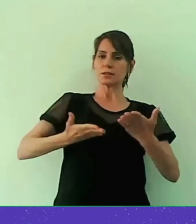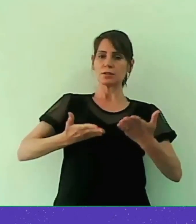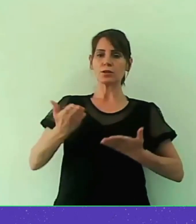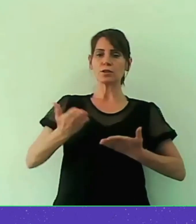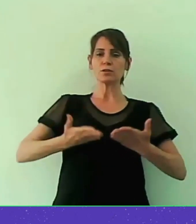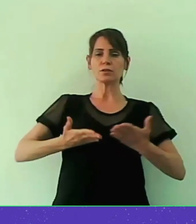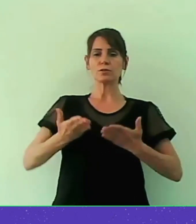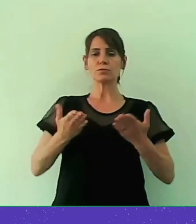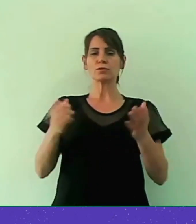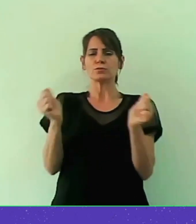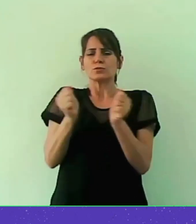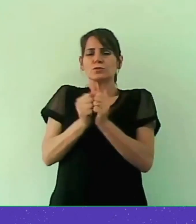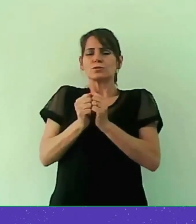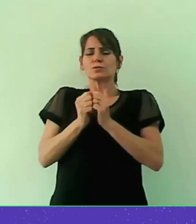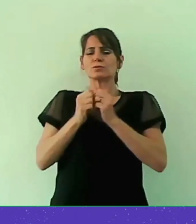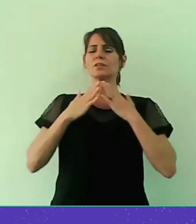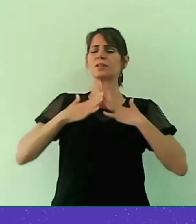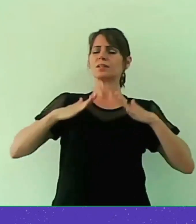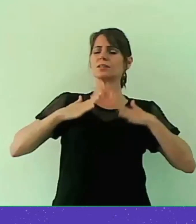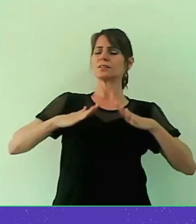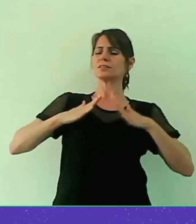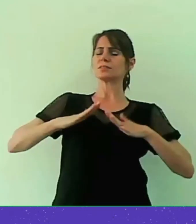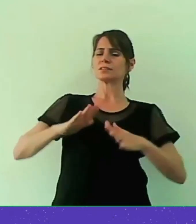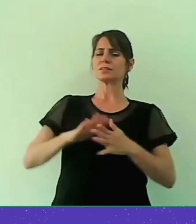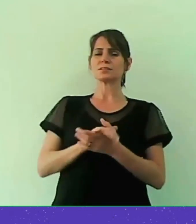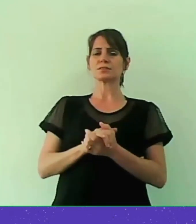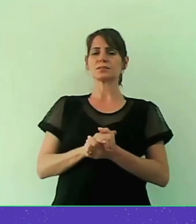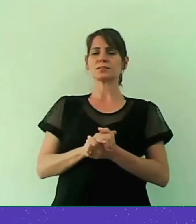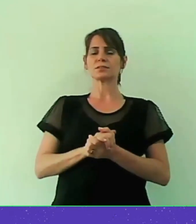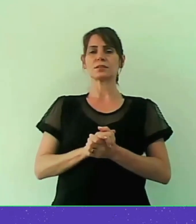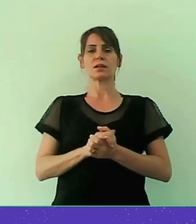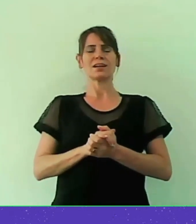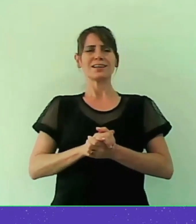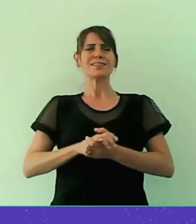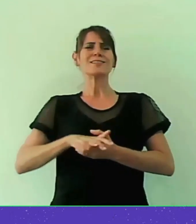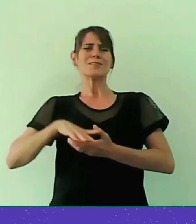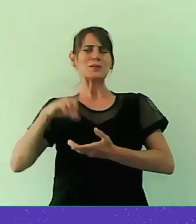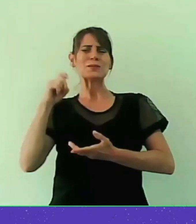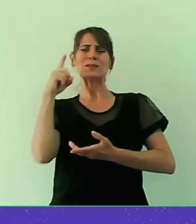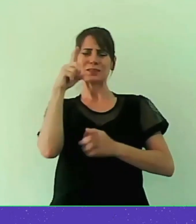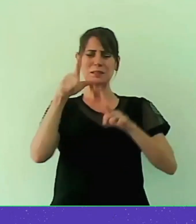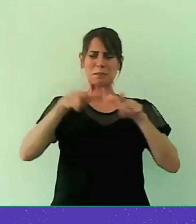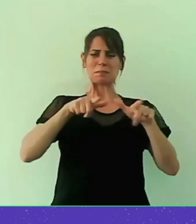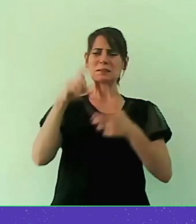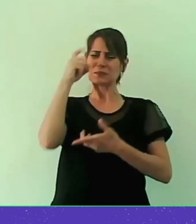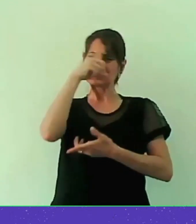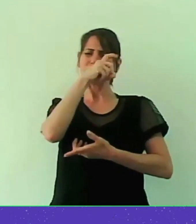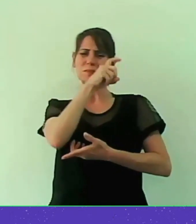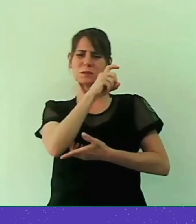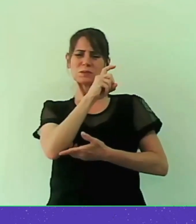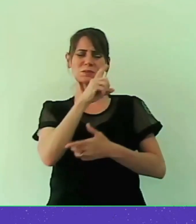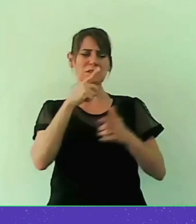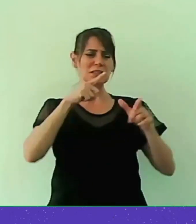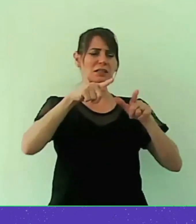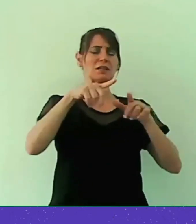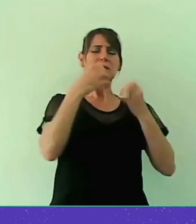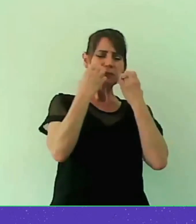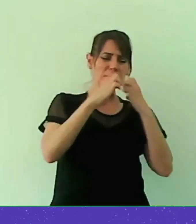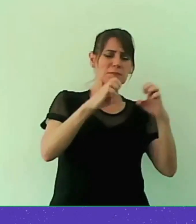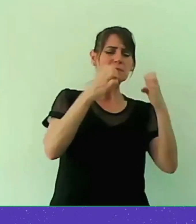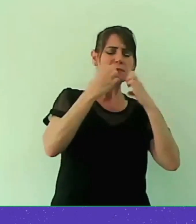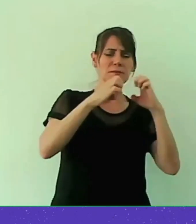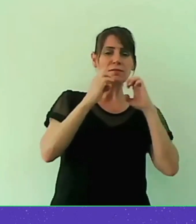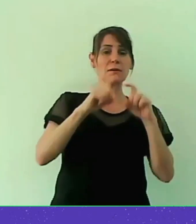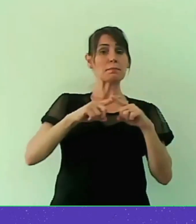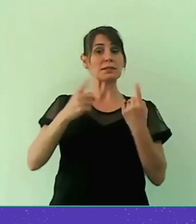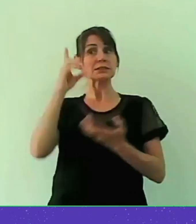descanso. Apesar de ser um trabalho difícil, árduo, a pregação do Evangelho, todavia Deus nos